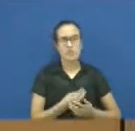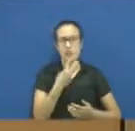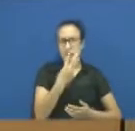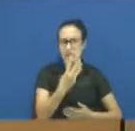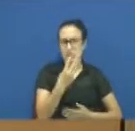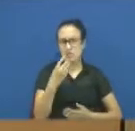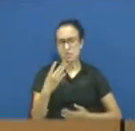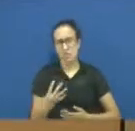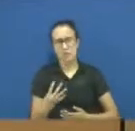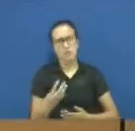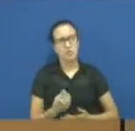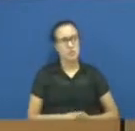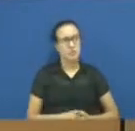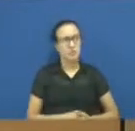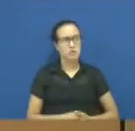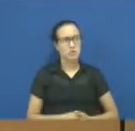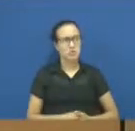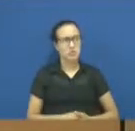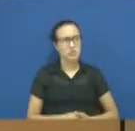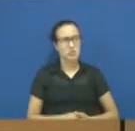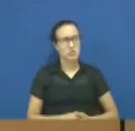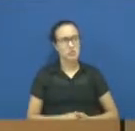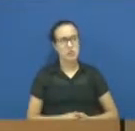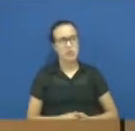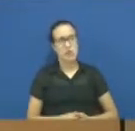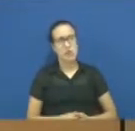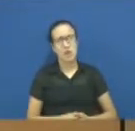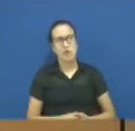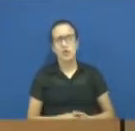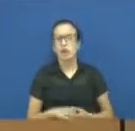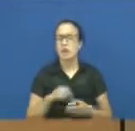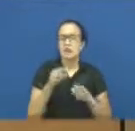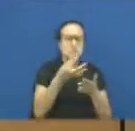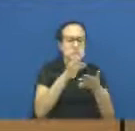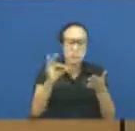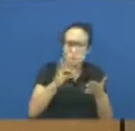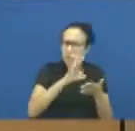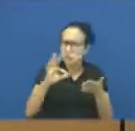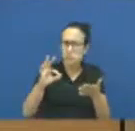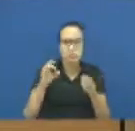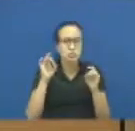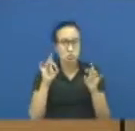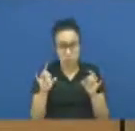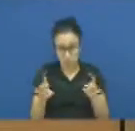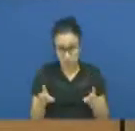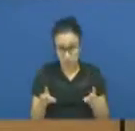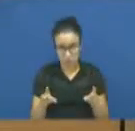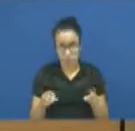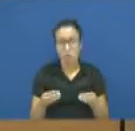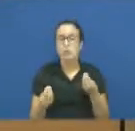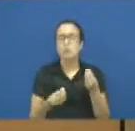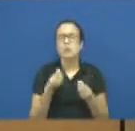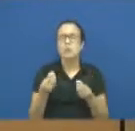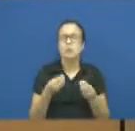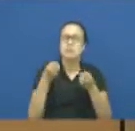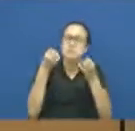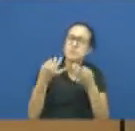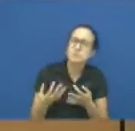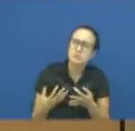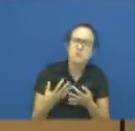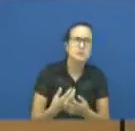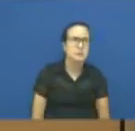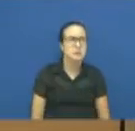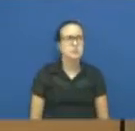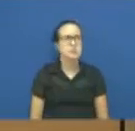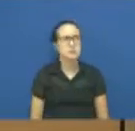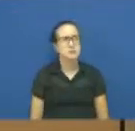capítulo 2 e não tem aqui escrito capítulo 1º. Só corrigindo a correção de inexatidão, só colocar capítulo 1º antes do artigo